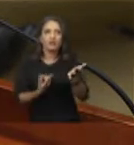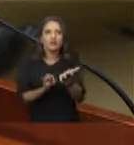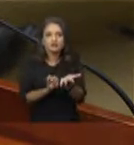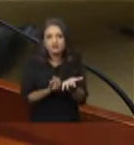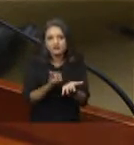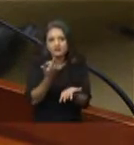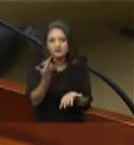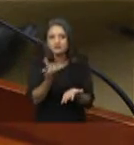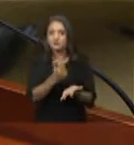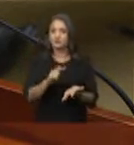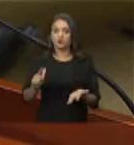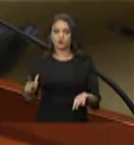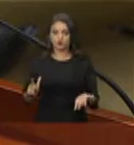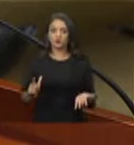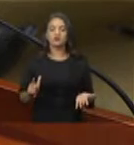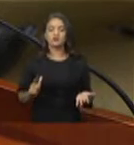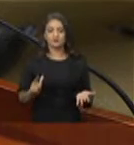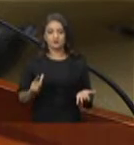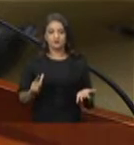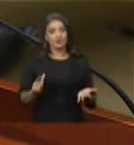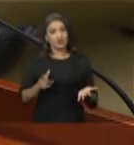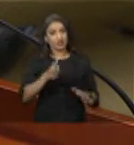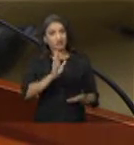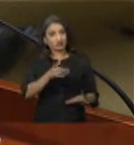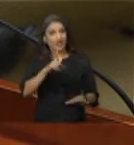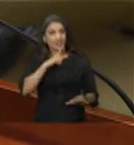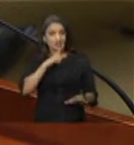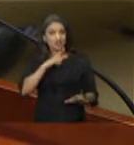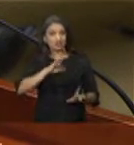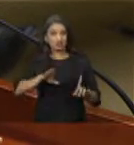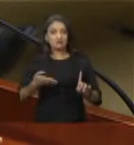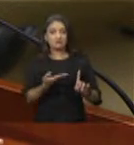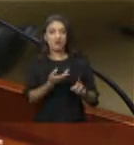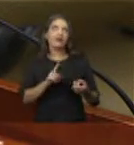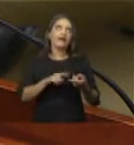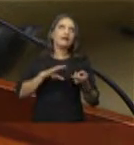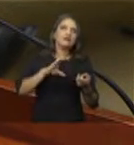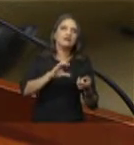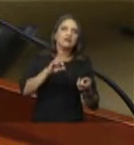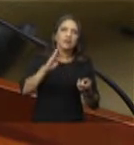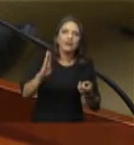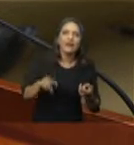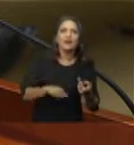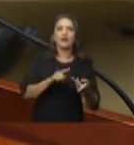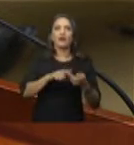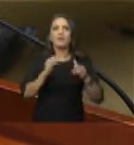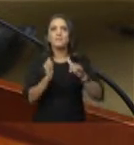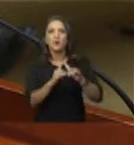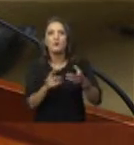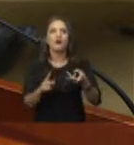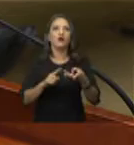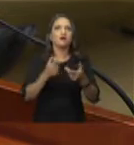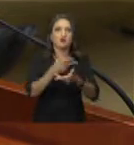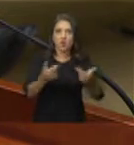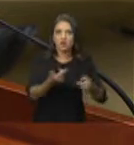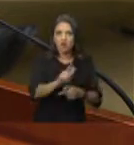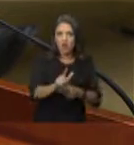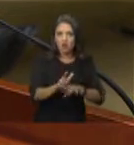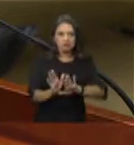da própria reque de fato existiam sobre CDB etc ele não fundamentou